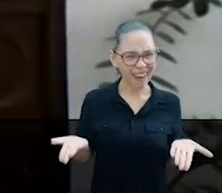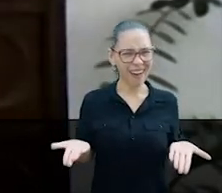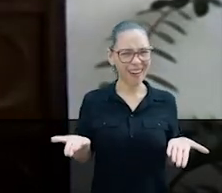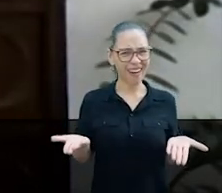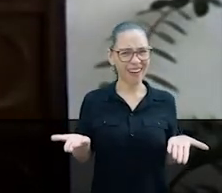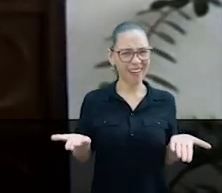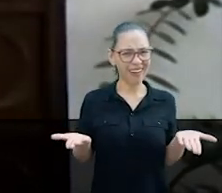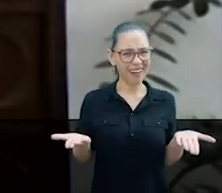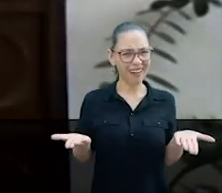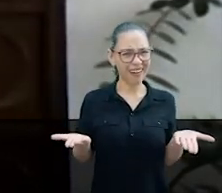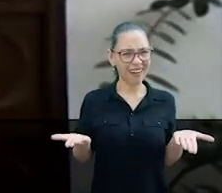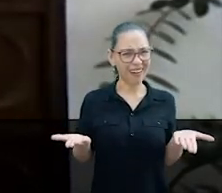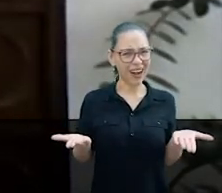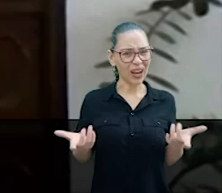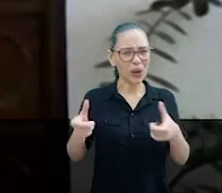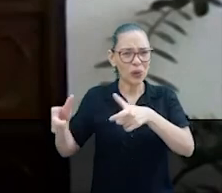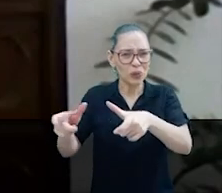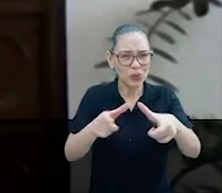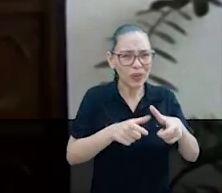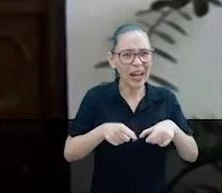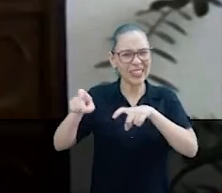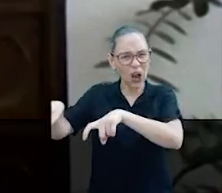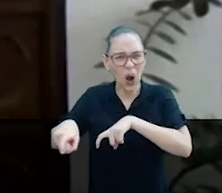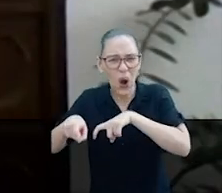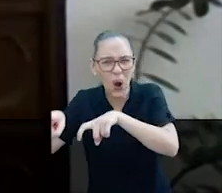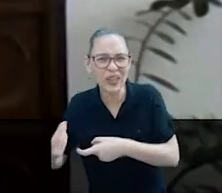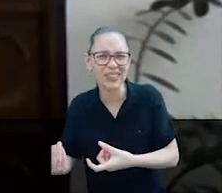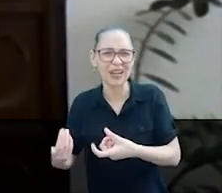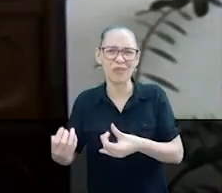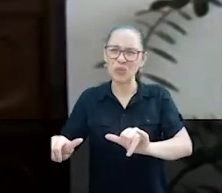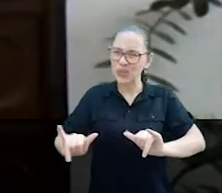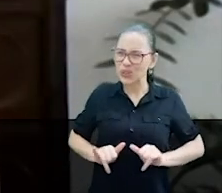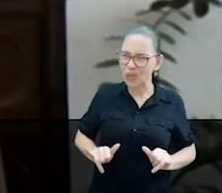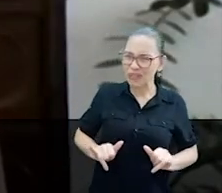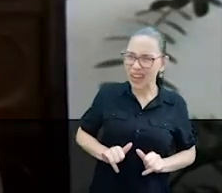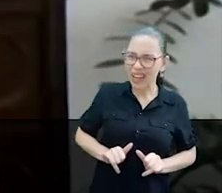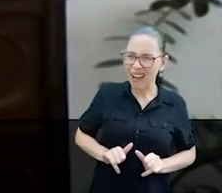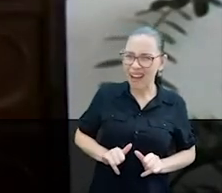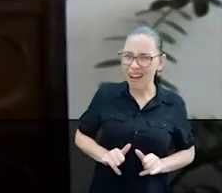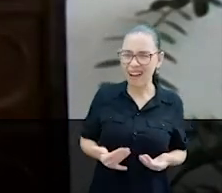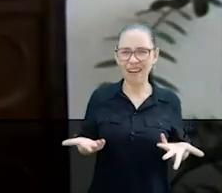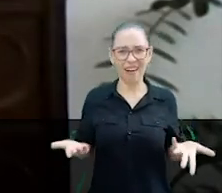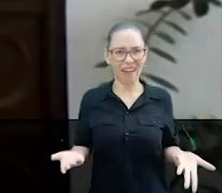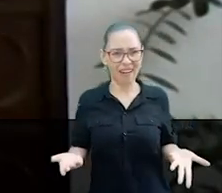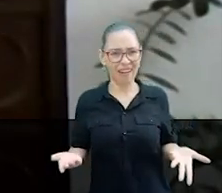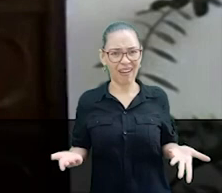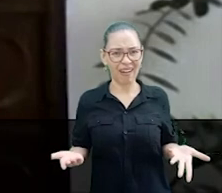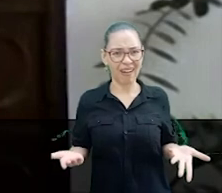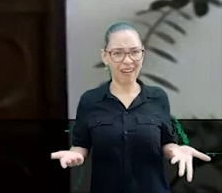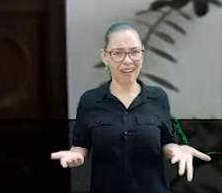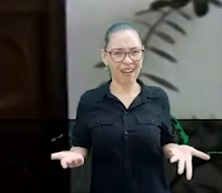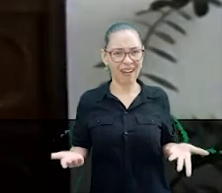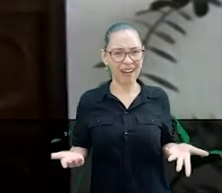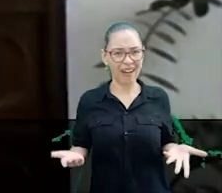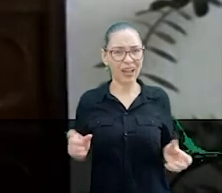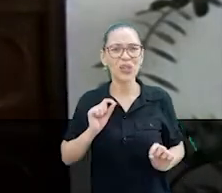né? Então, a grilagem, a ocupação predatória da terra, a falta de regularização fundiária